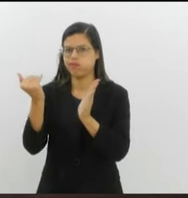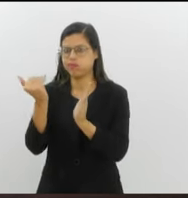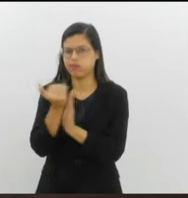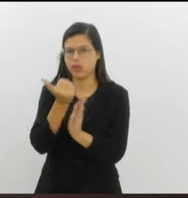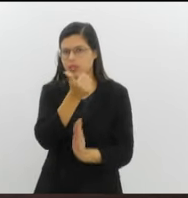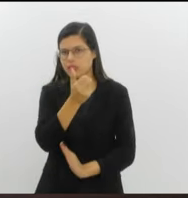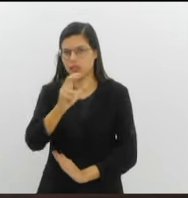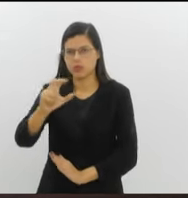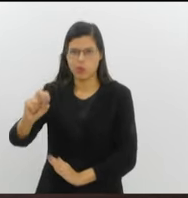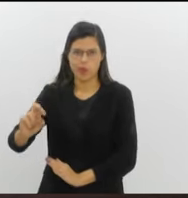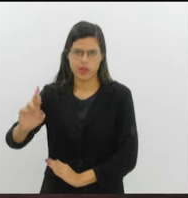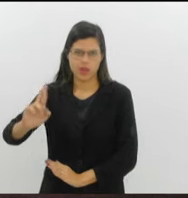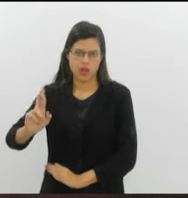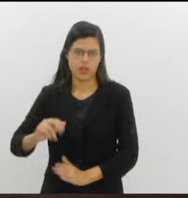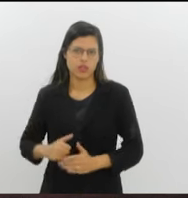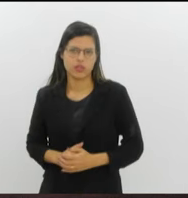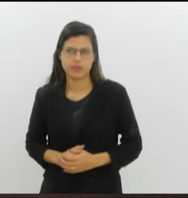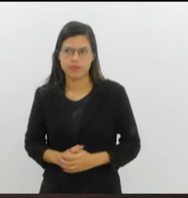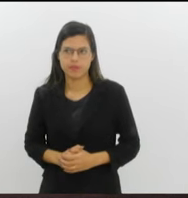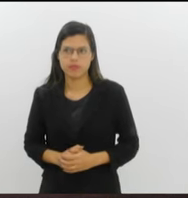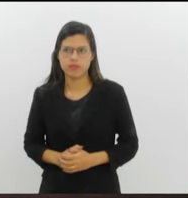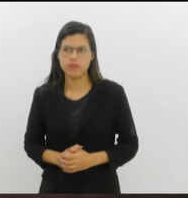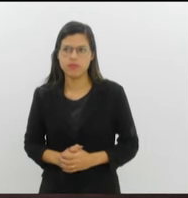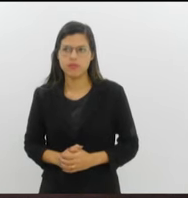E nessa linha, o que a gente vem vendo,